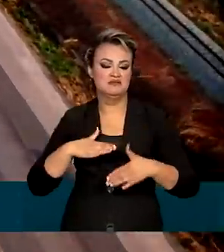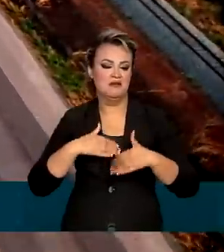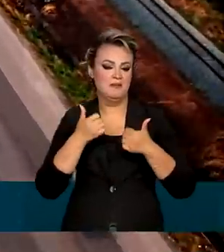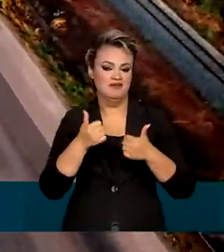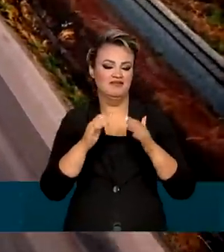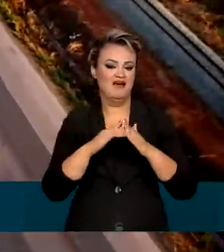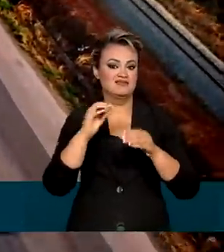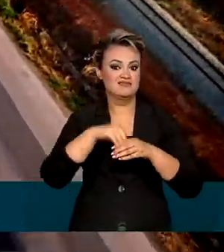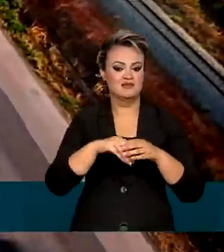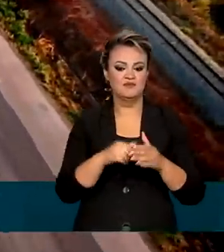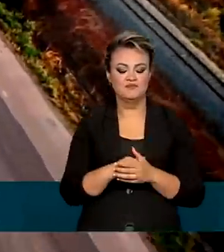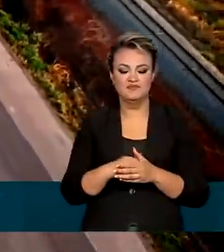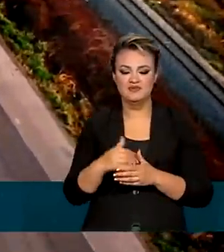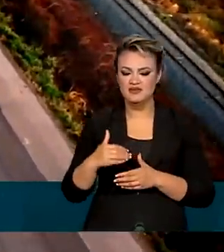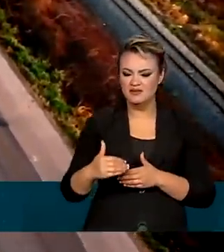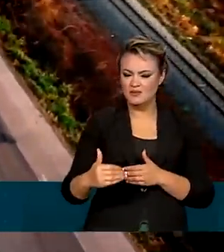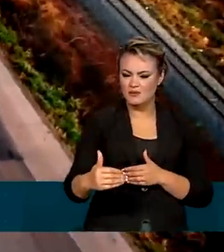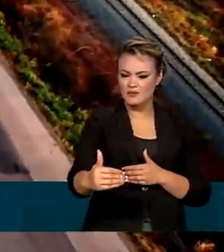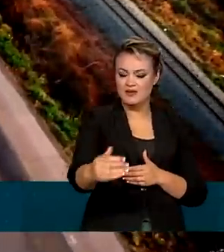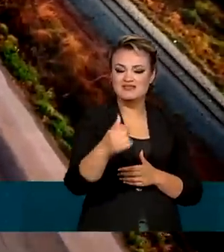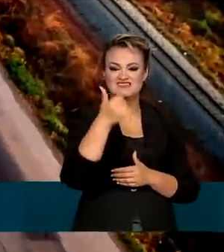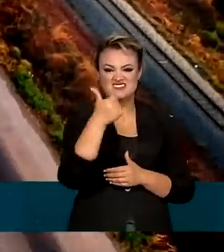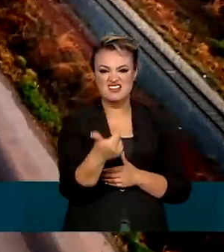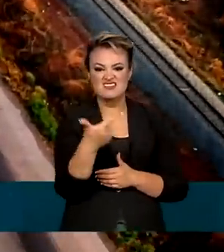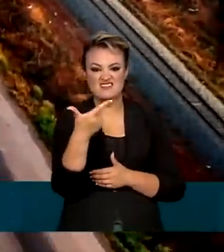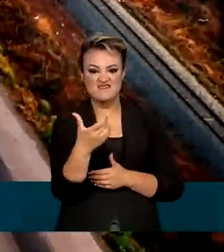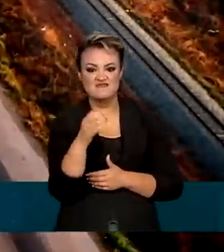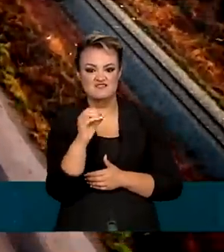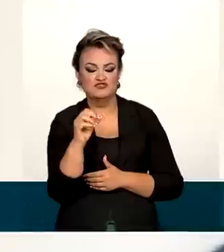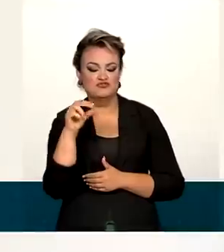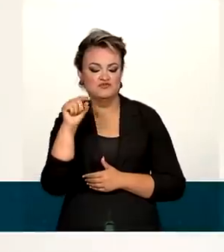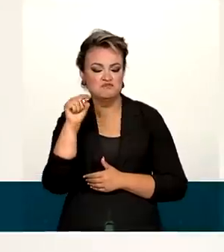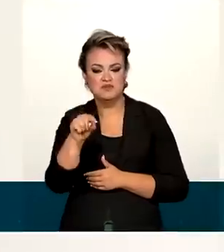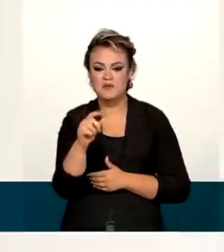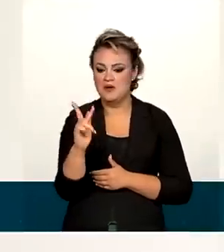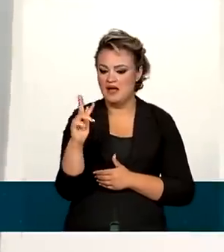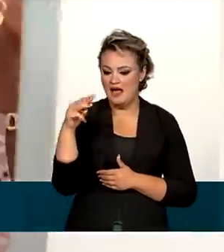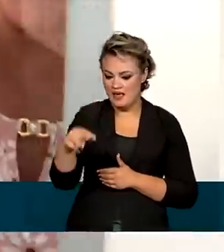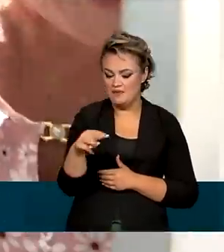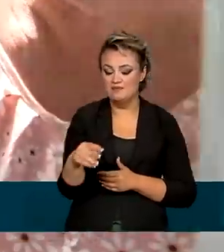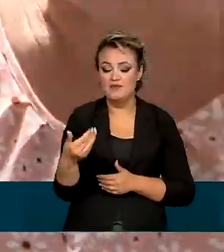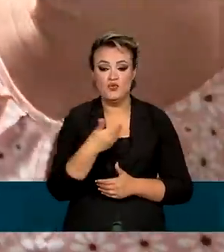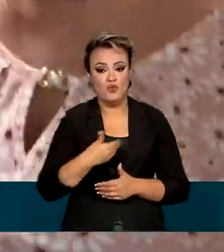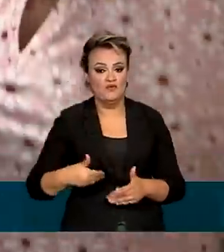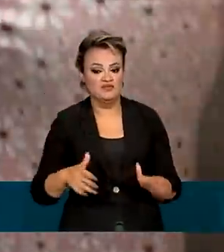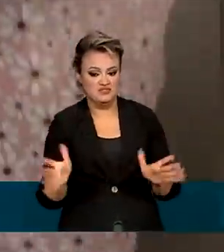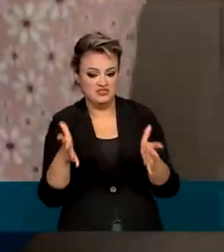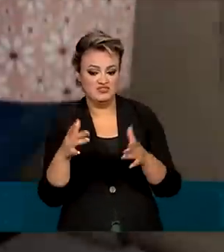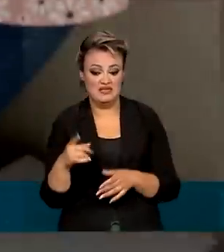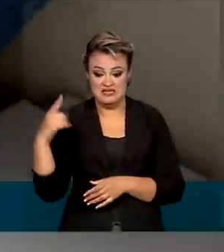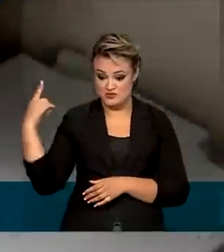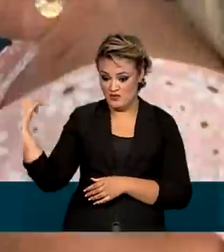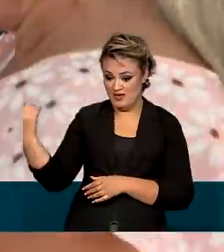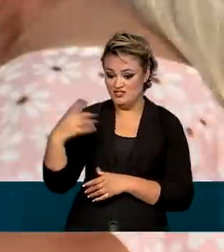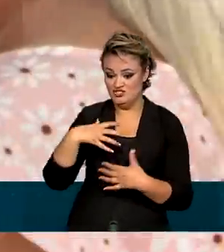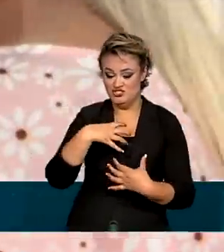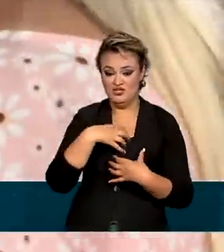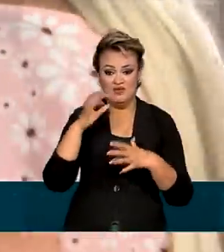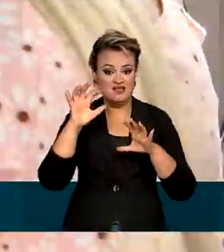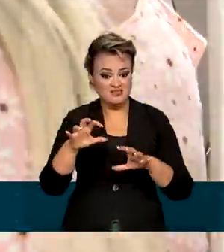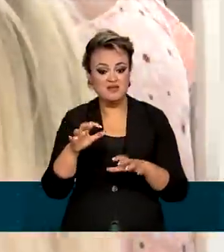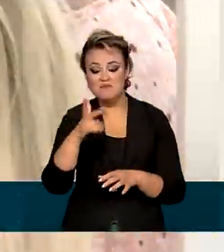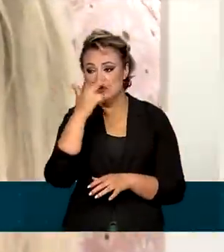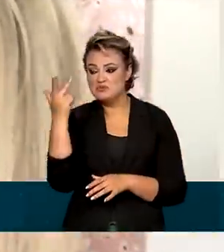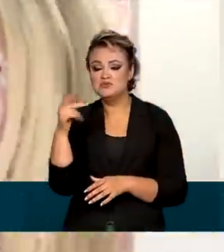malha rodoviária de mais de 120 mil km de extensão e incentivo do governo o caravanismo tem ganhado